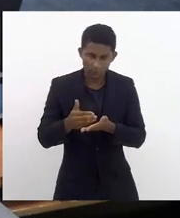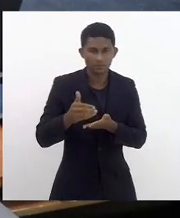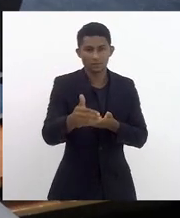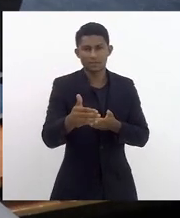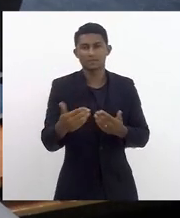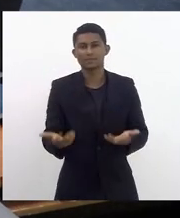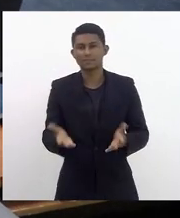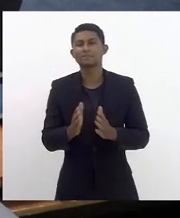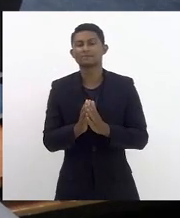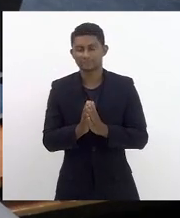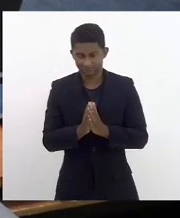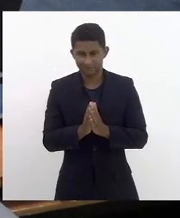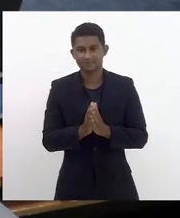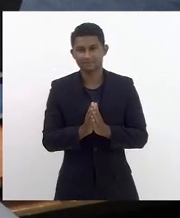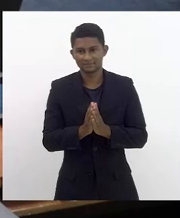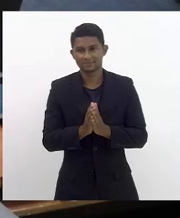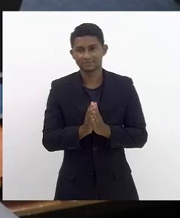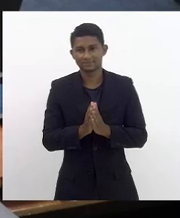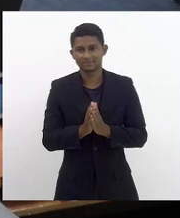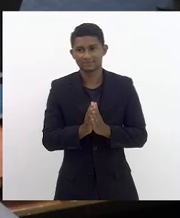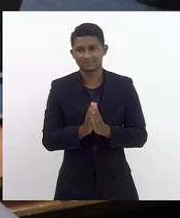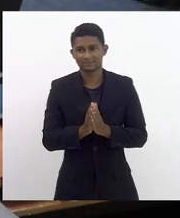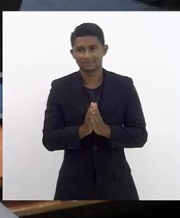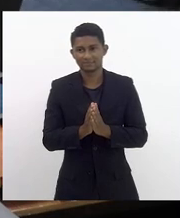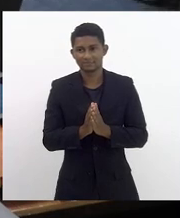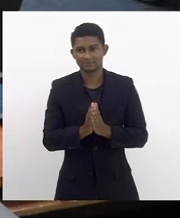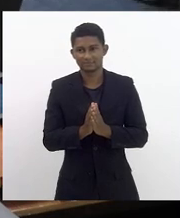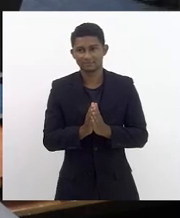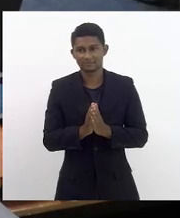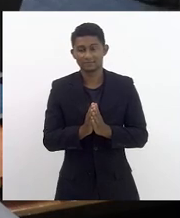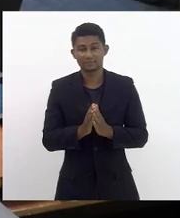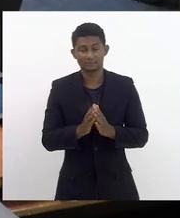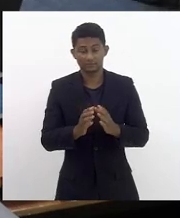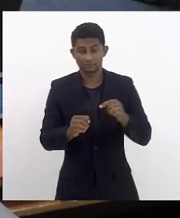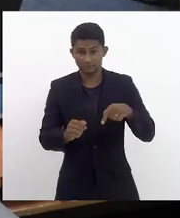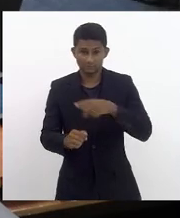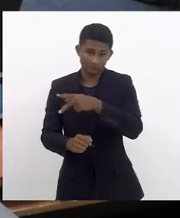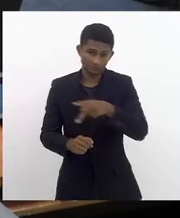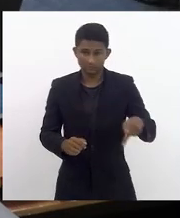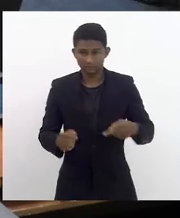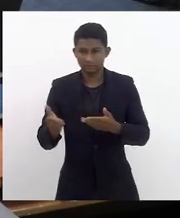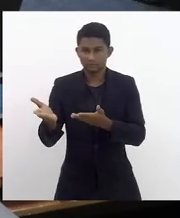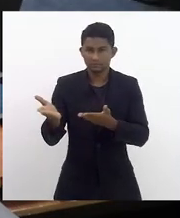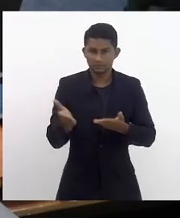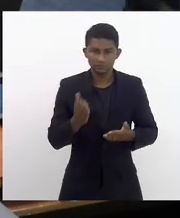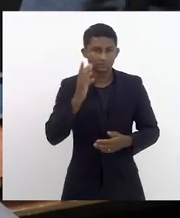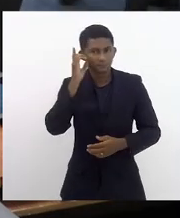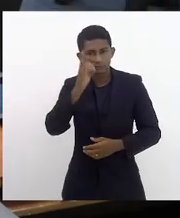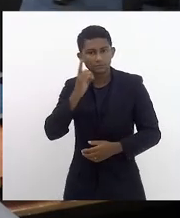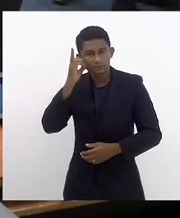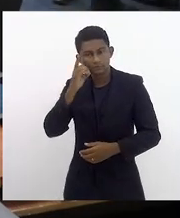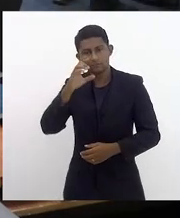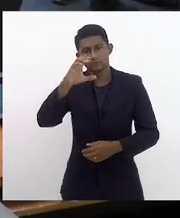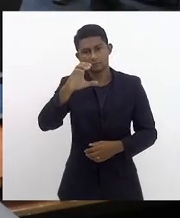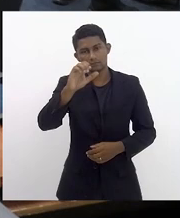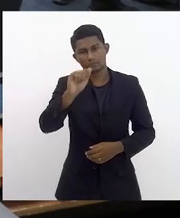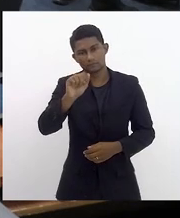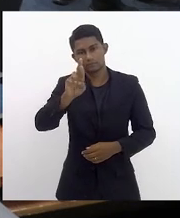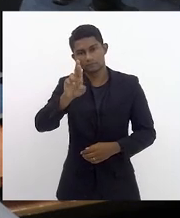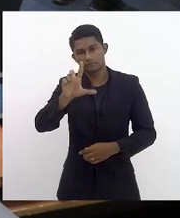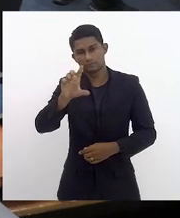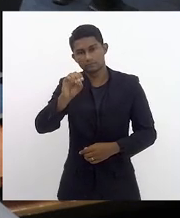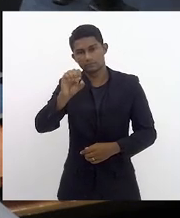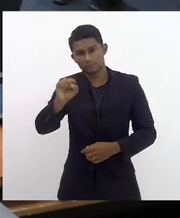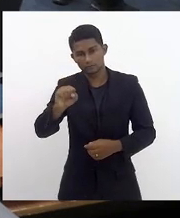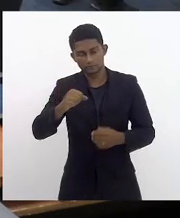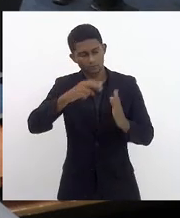trabalhos. Está aberta a sessão. A presidência convida o senhor deputado Carlos Macedo para fazer a